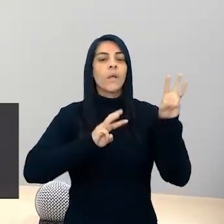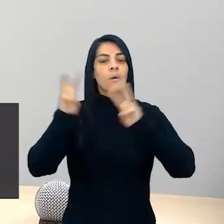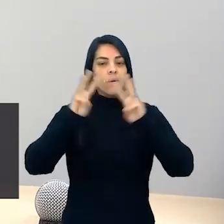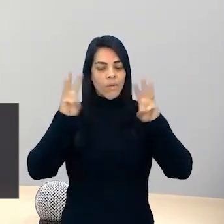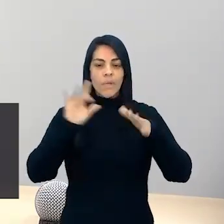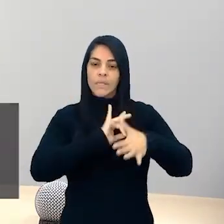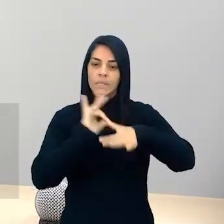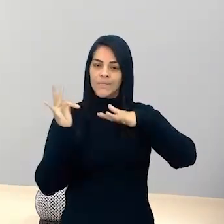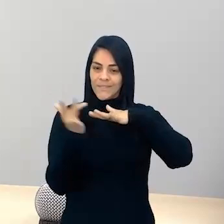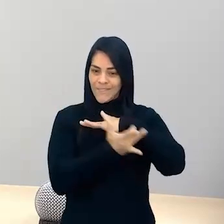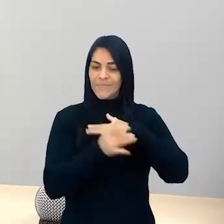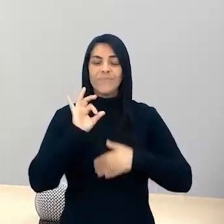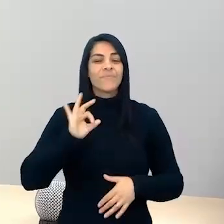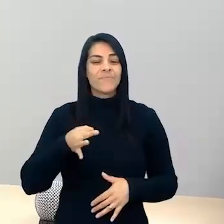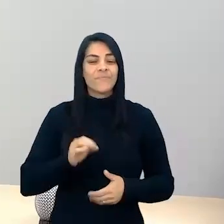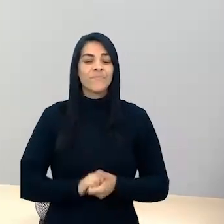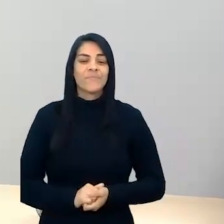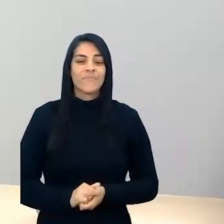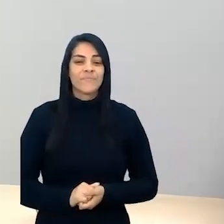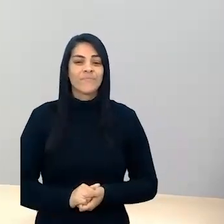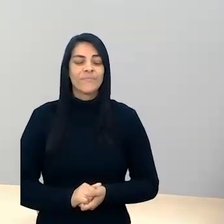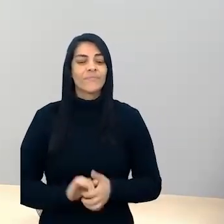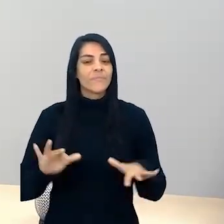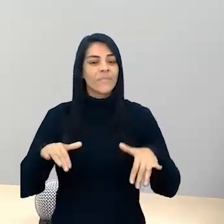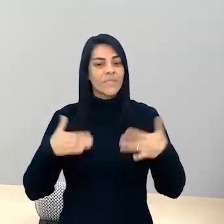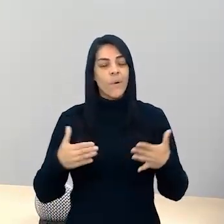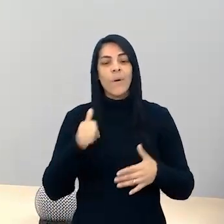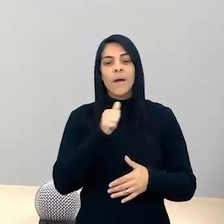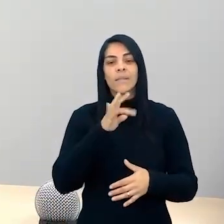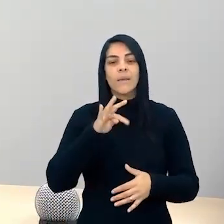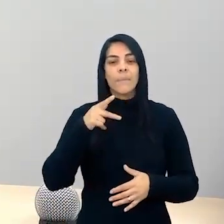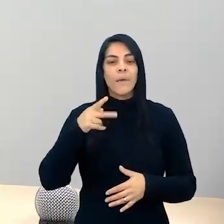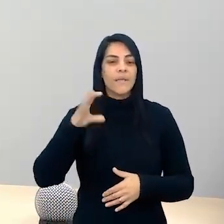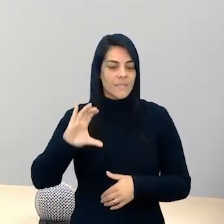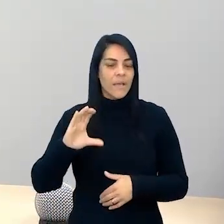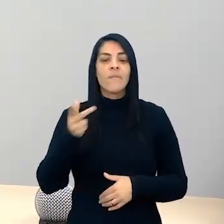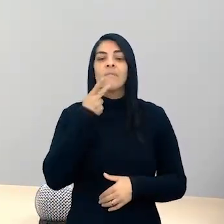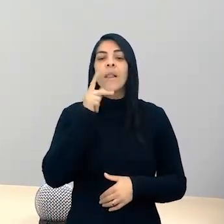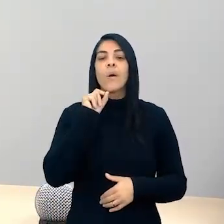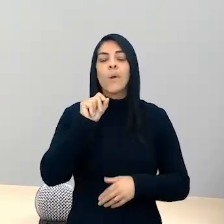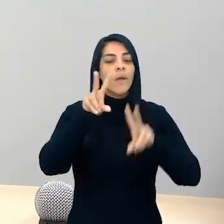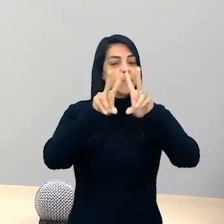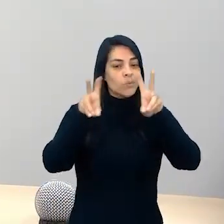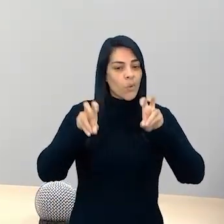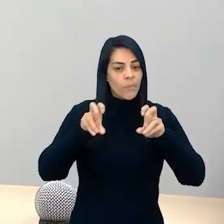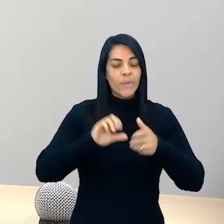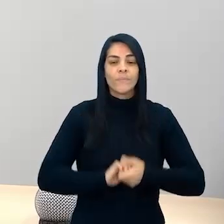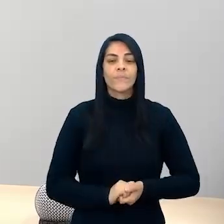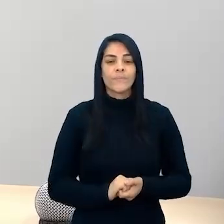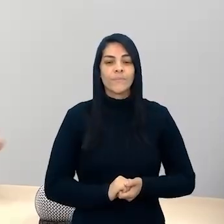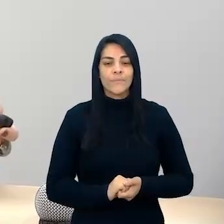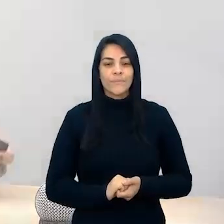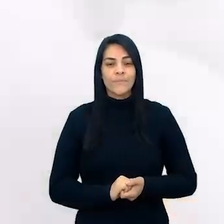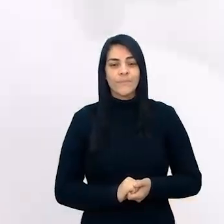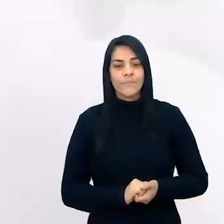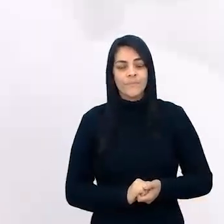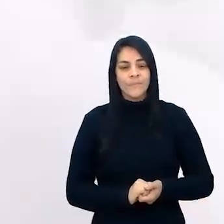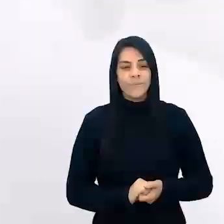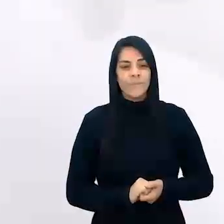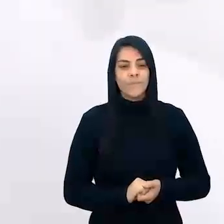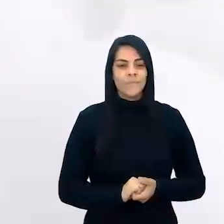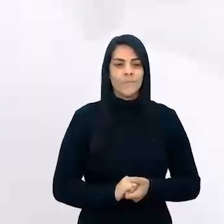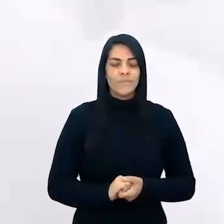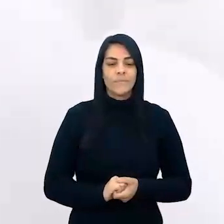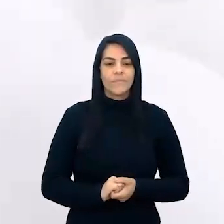sociais. Tá aí, é isso, né? Muito bem. Então, o nosso ATPC hoje a gente vai falar sobre... Pedir para ele pôr na tela, por